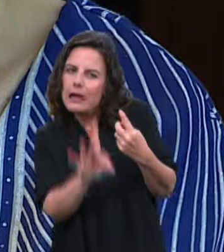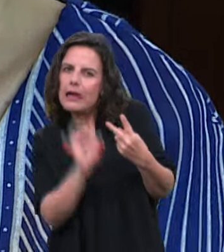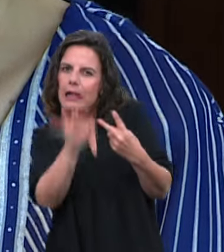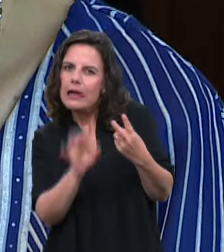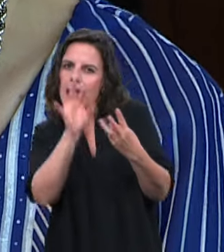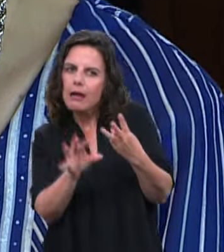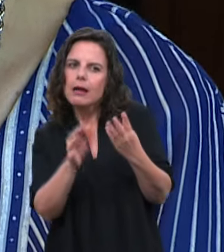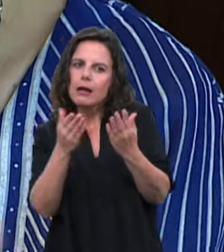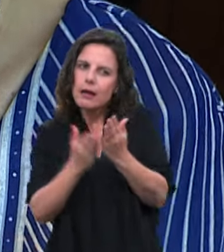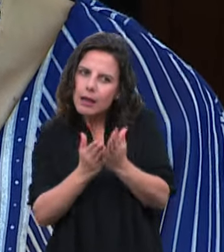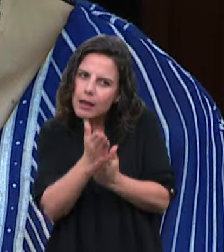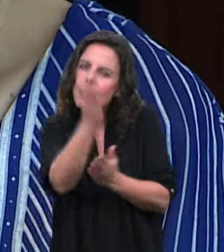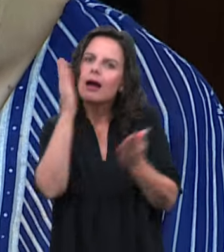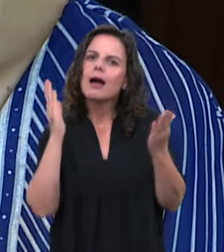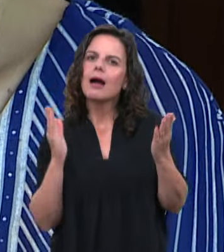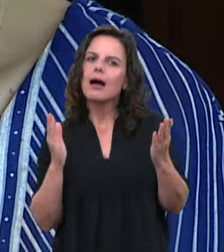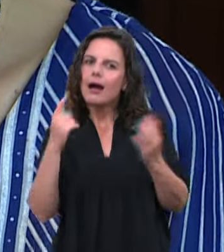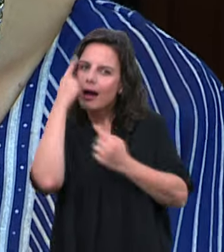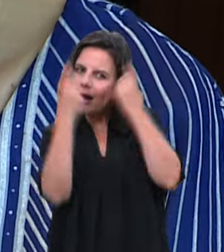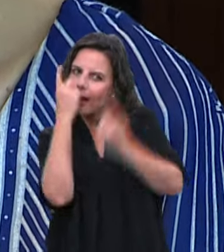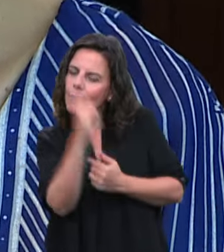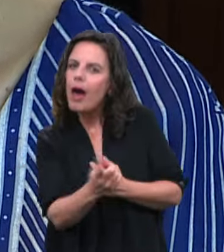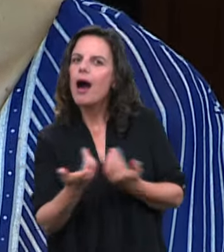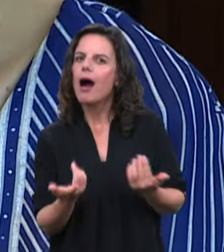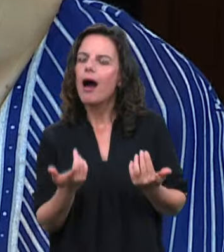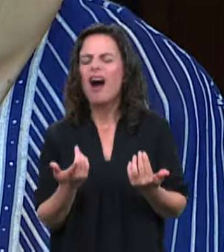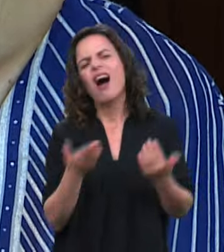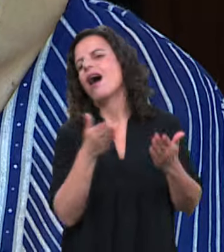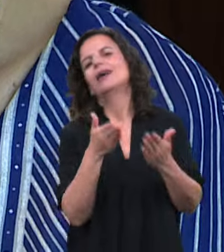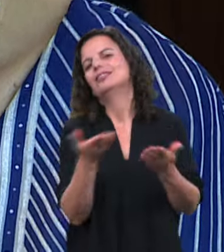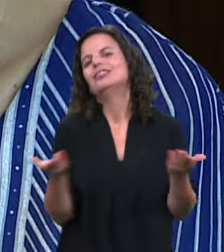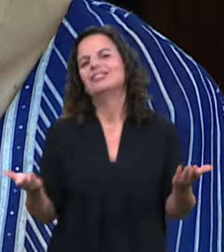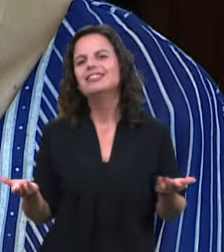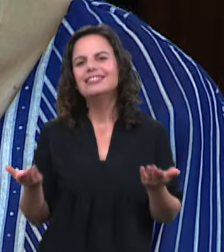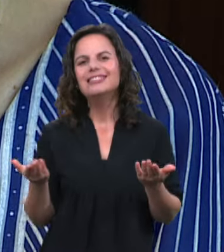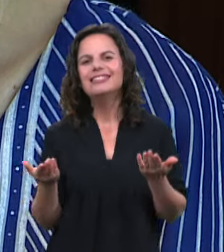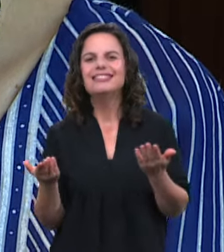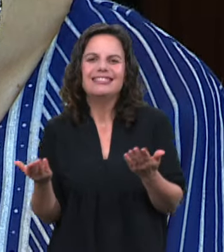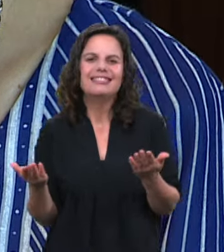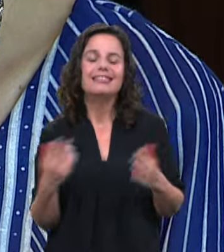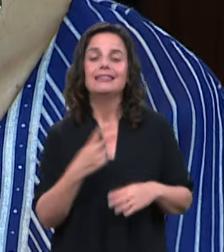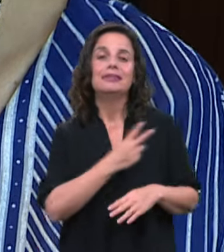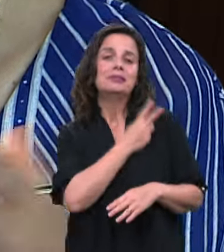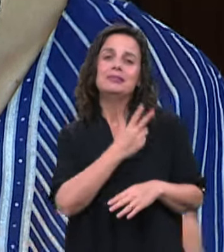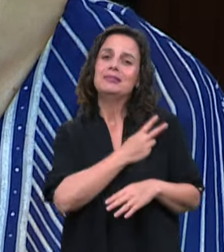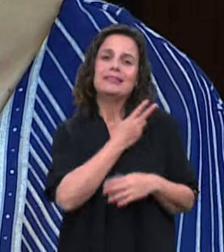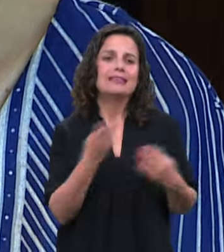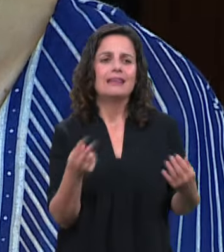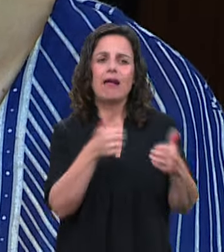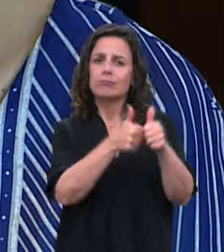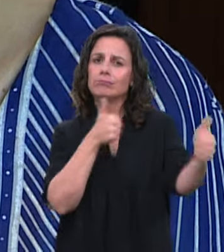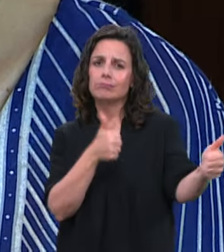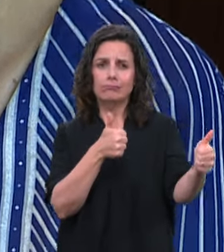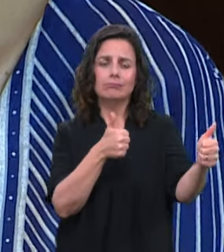para prosseguirem, para pensarem, faz a diferença entre uma universidade